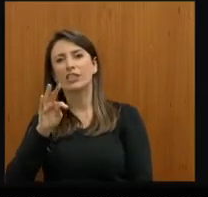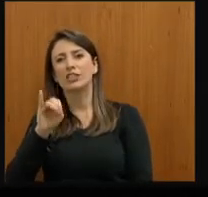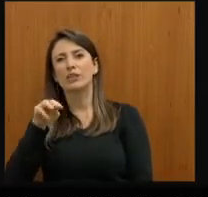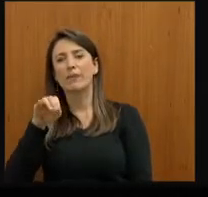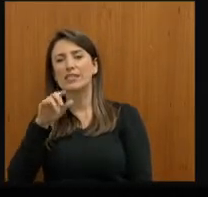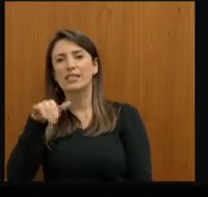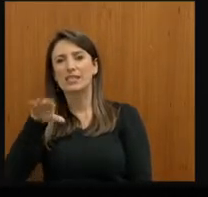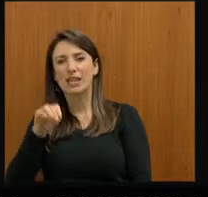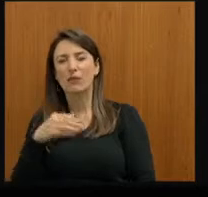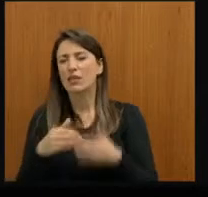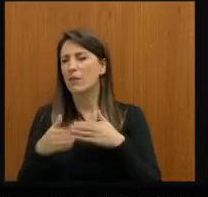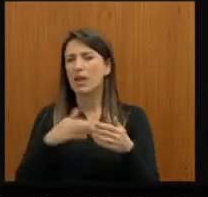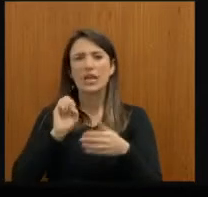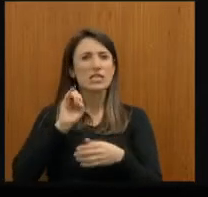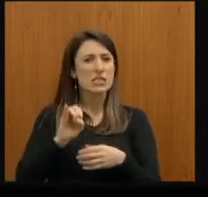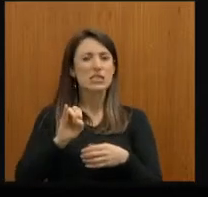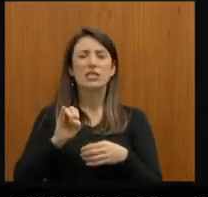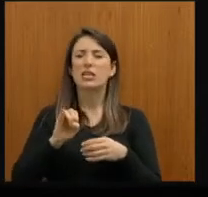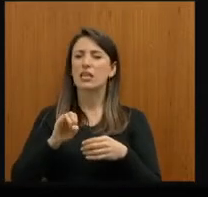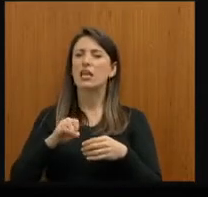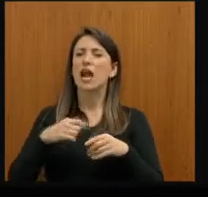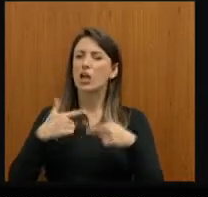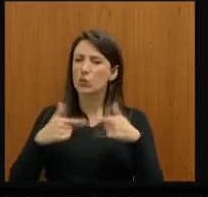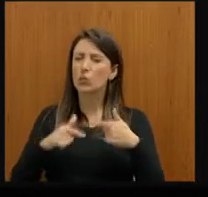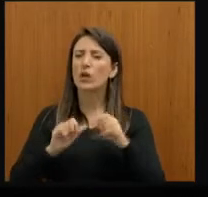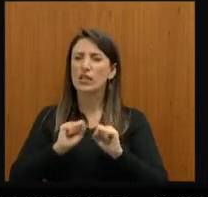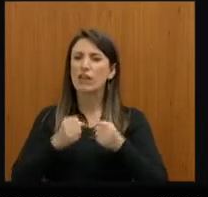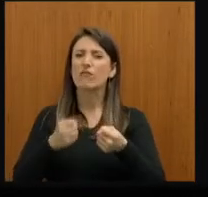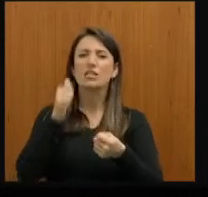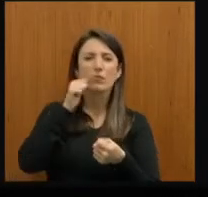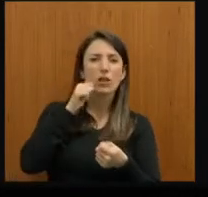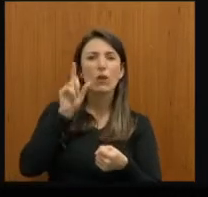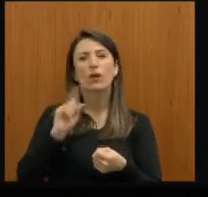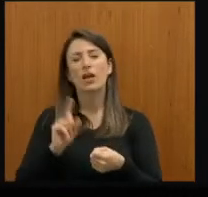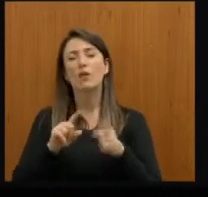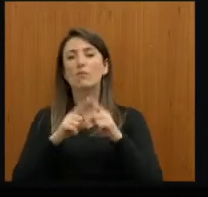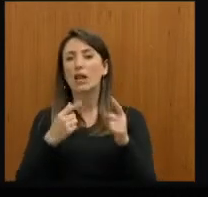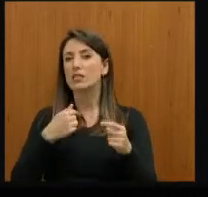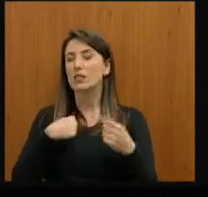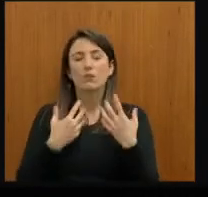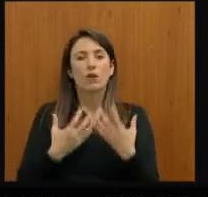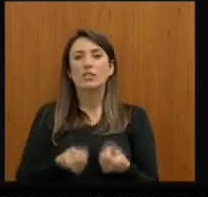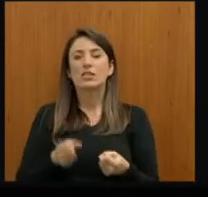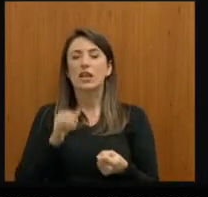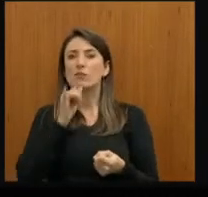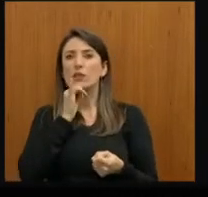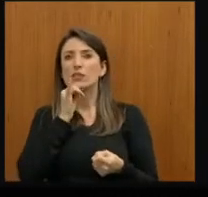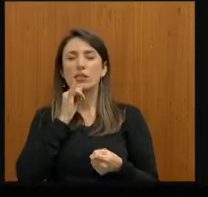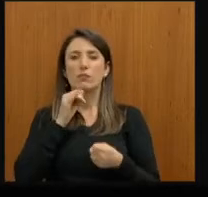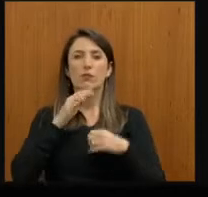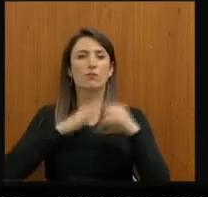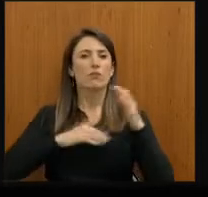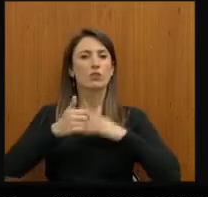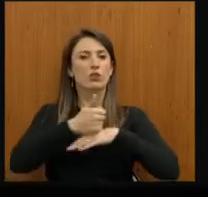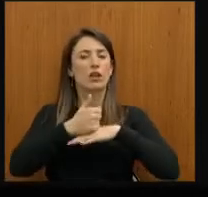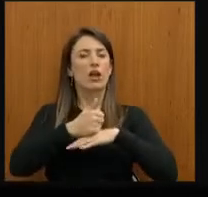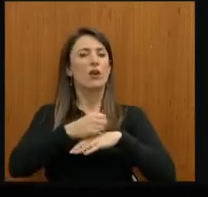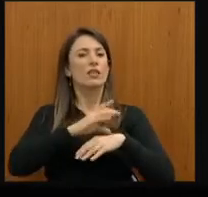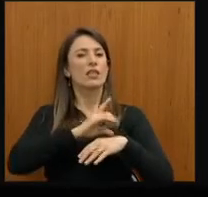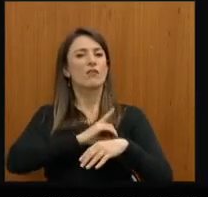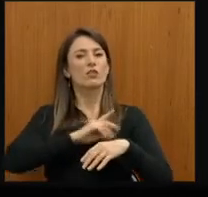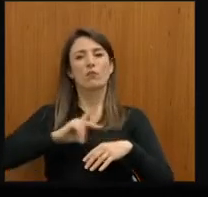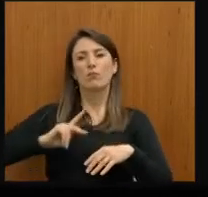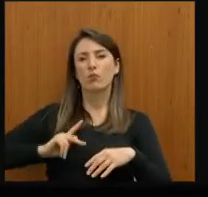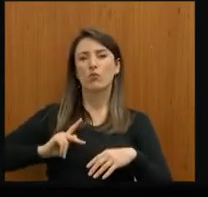defesa da mulher por exemplo eu eu reputo como inadmissível um defensor da cantora pública que atua no June